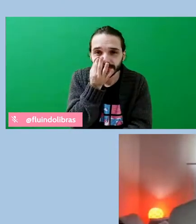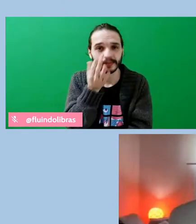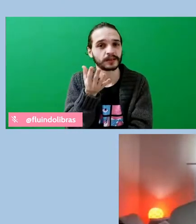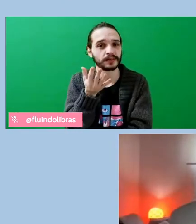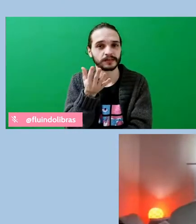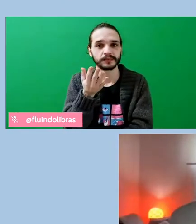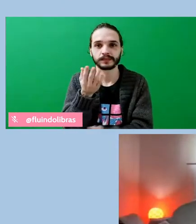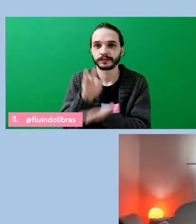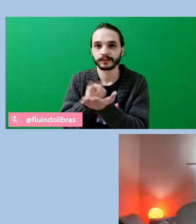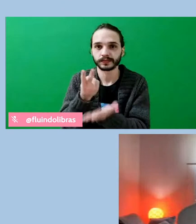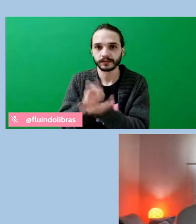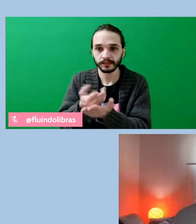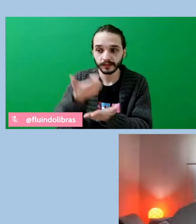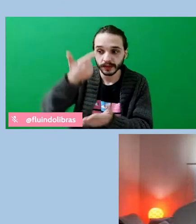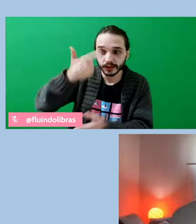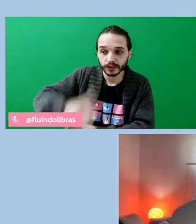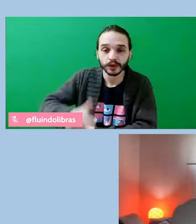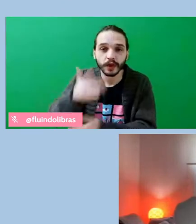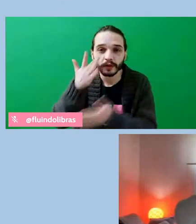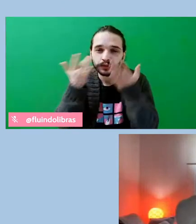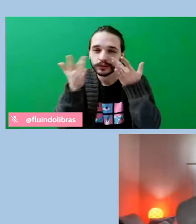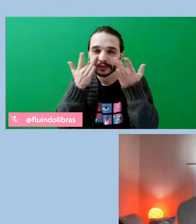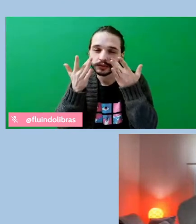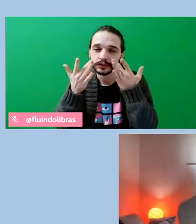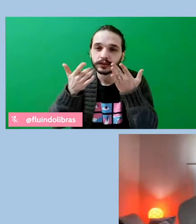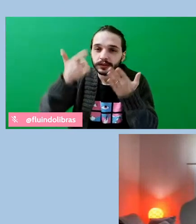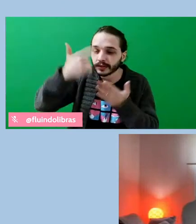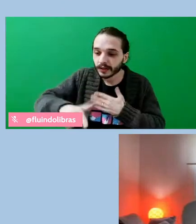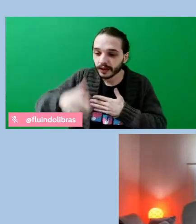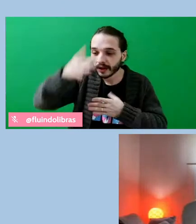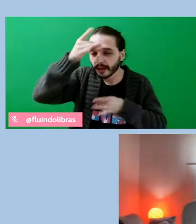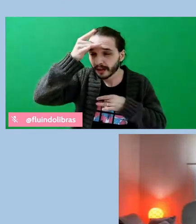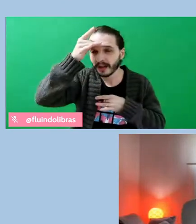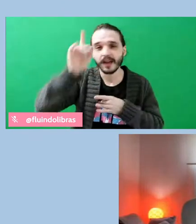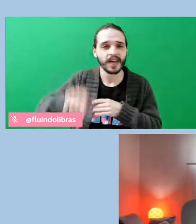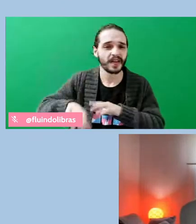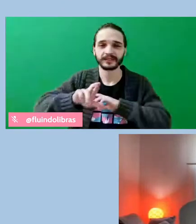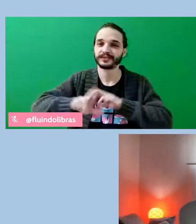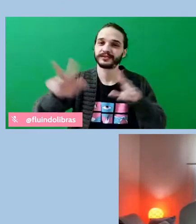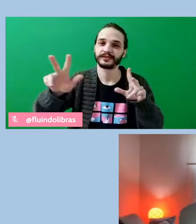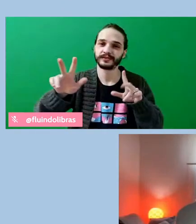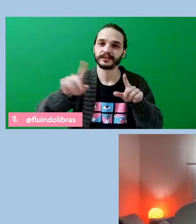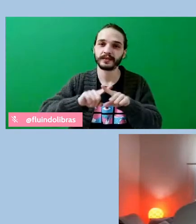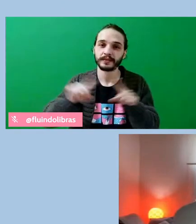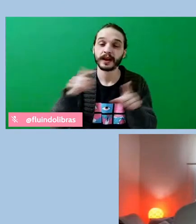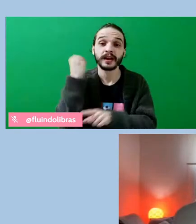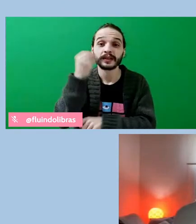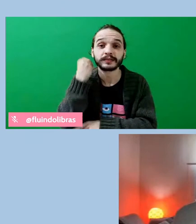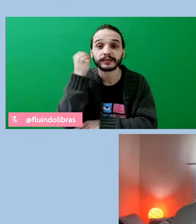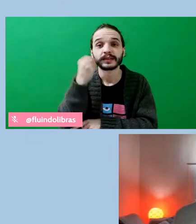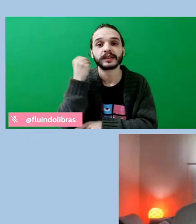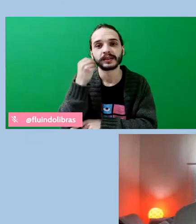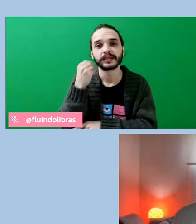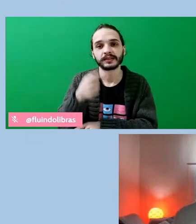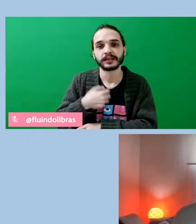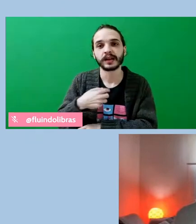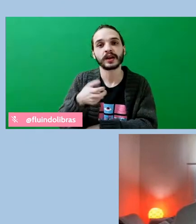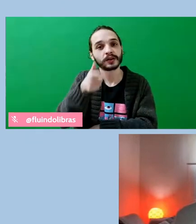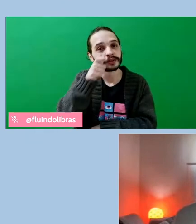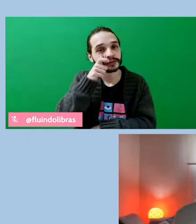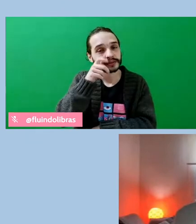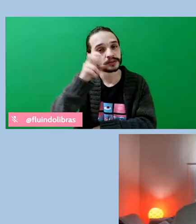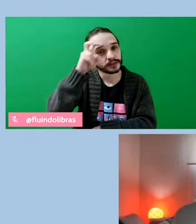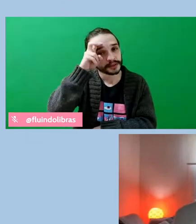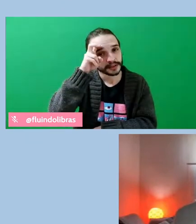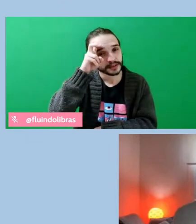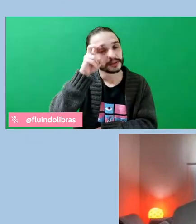é reencenada, ela é uma peça diferente, né? Ela é diferente. Mas a experiência, né, que eu tive na quinta-feira de assistir a peça e depois